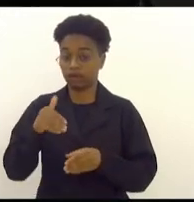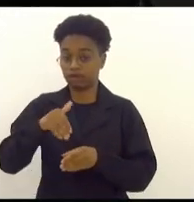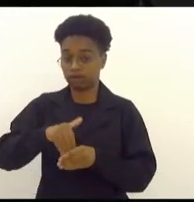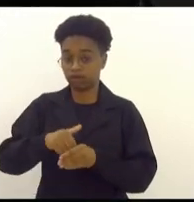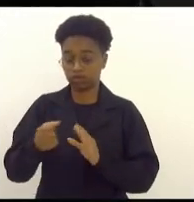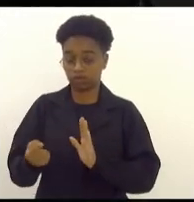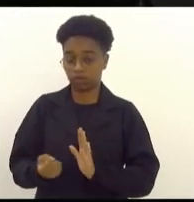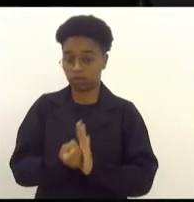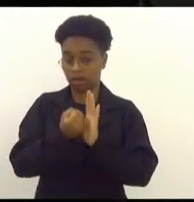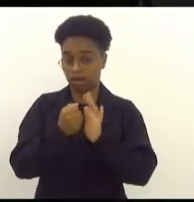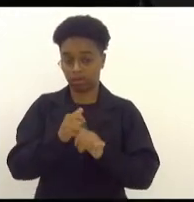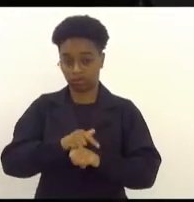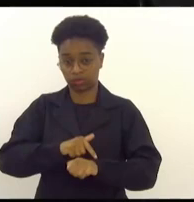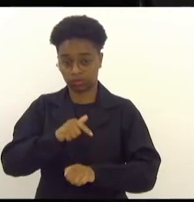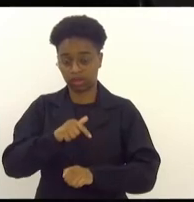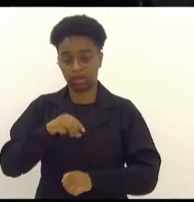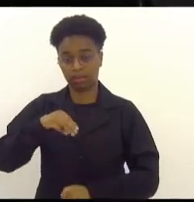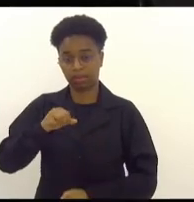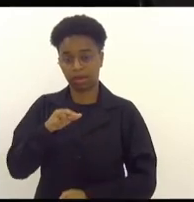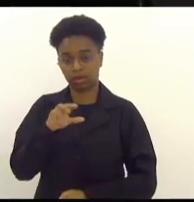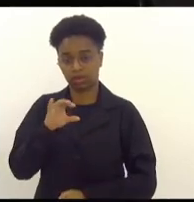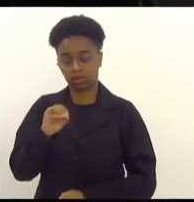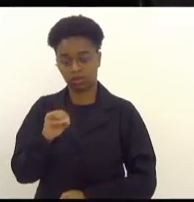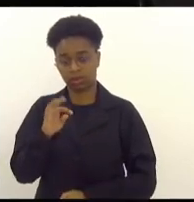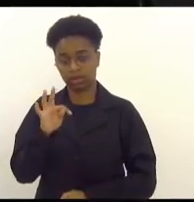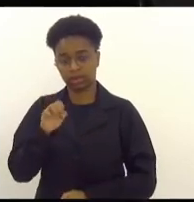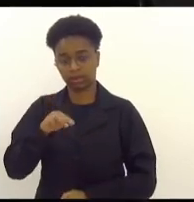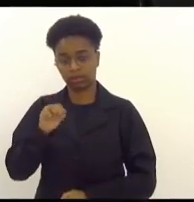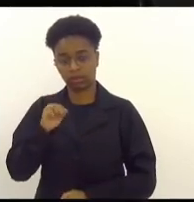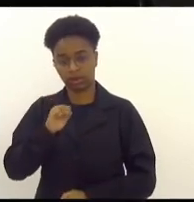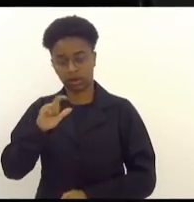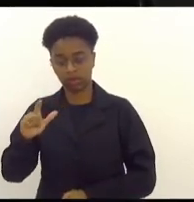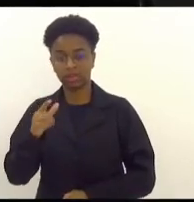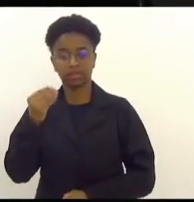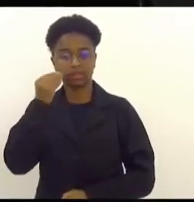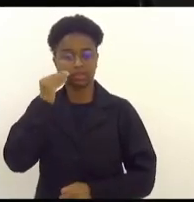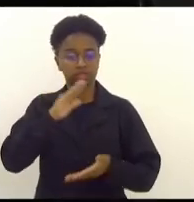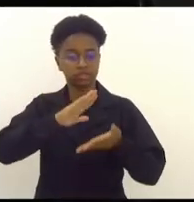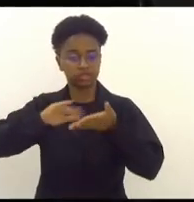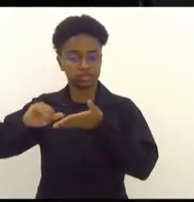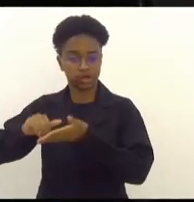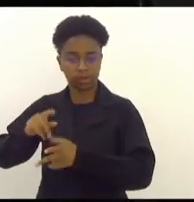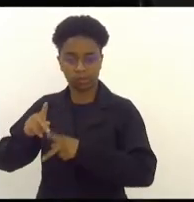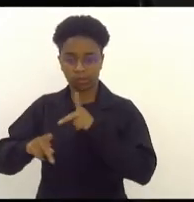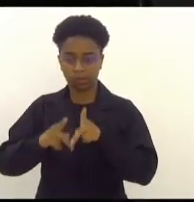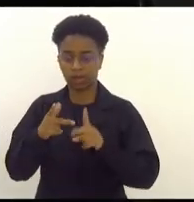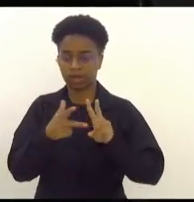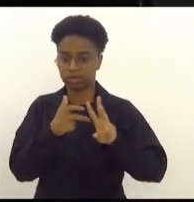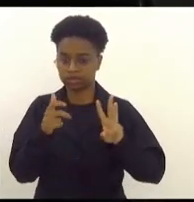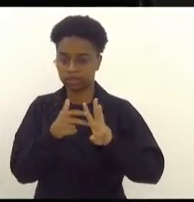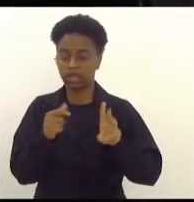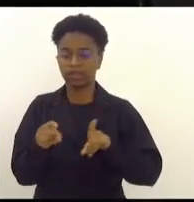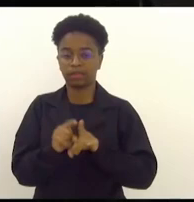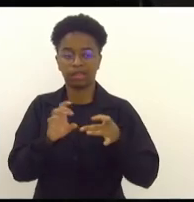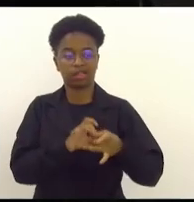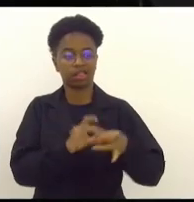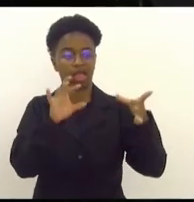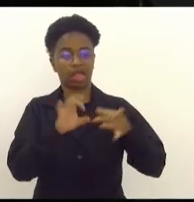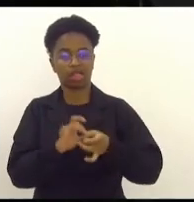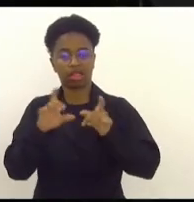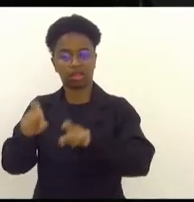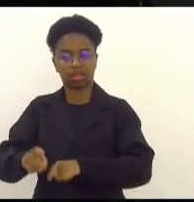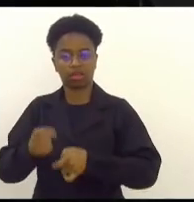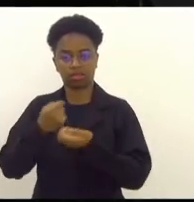temporal para retirada ainda mais e abertura retirada dos direitos dos indígenas e abertura para o agronegócio